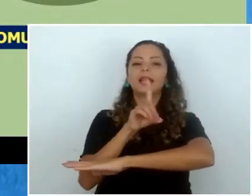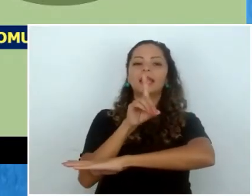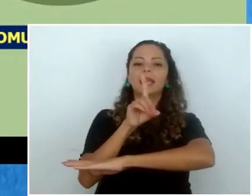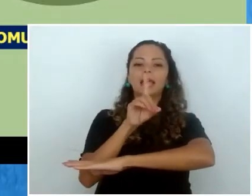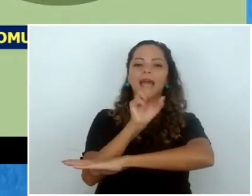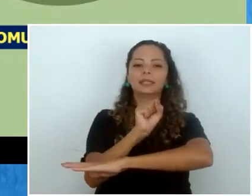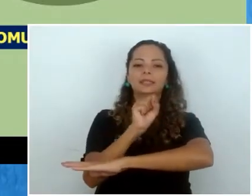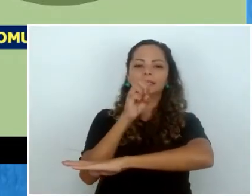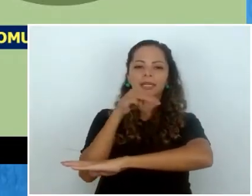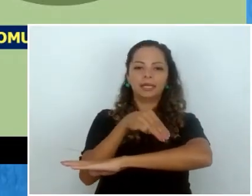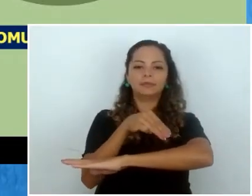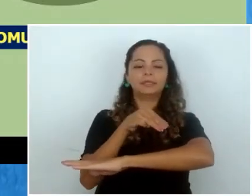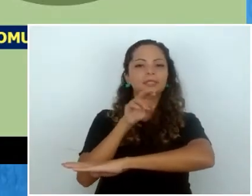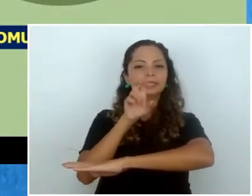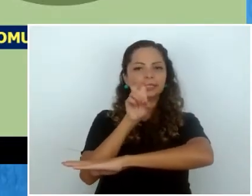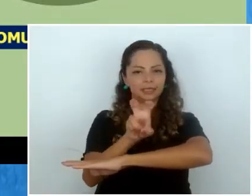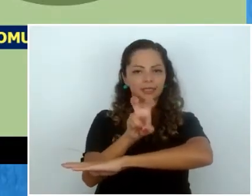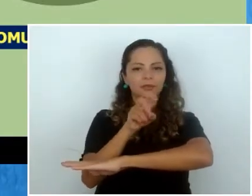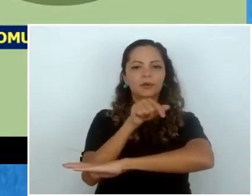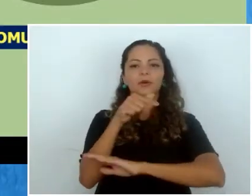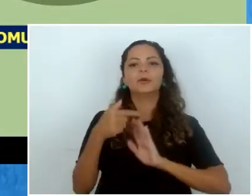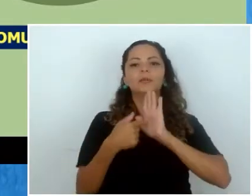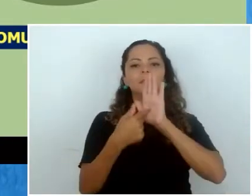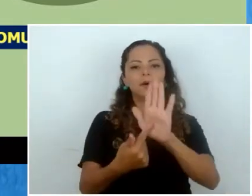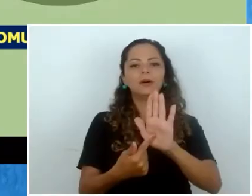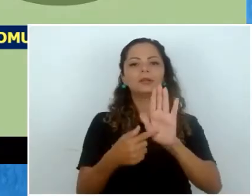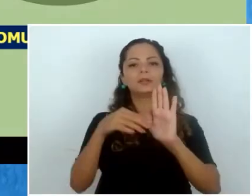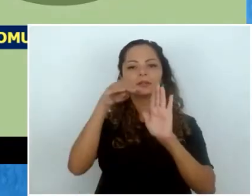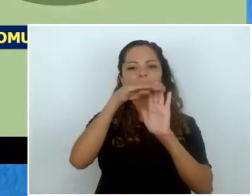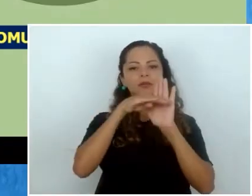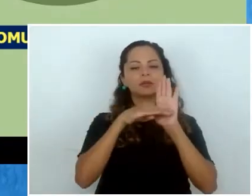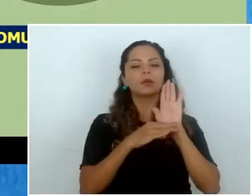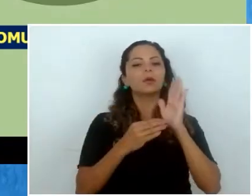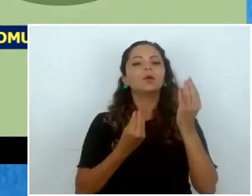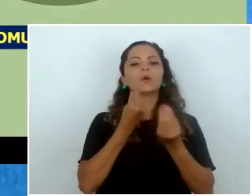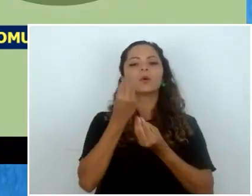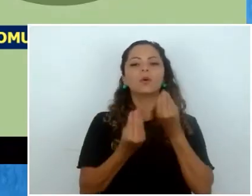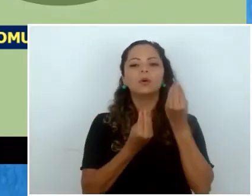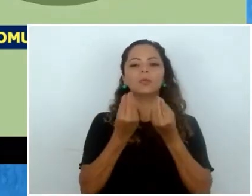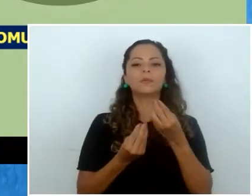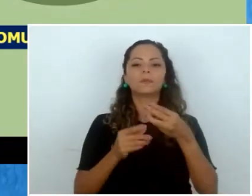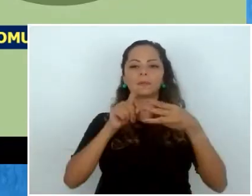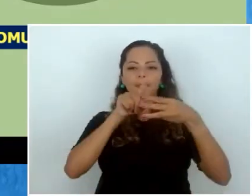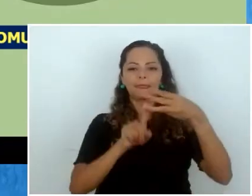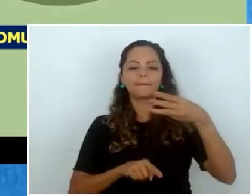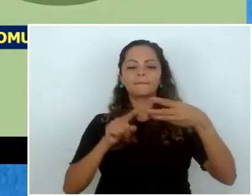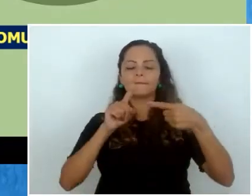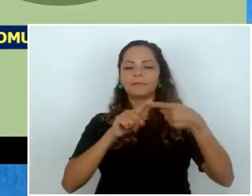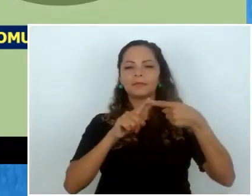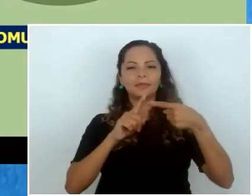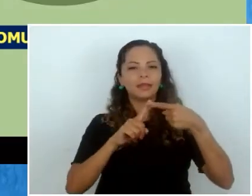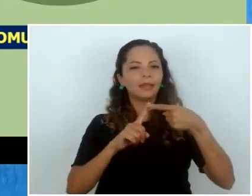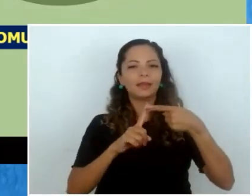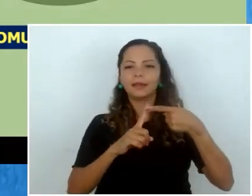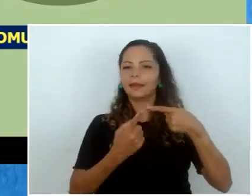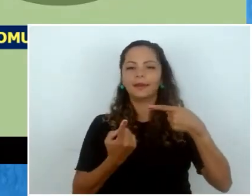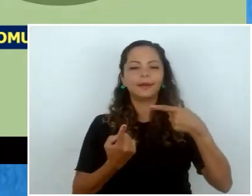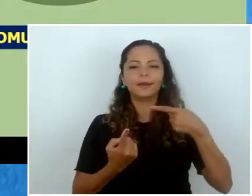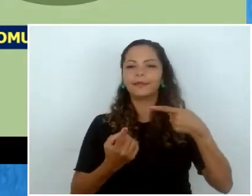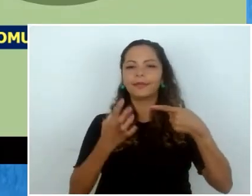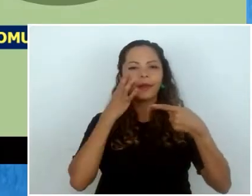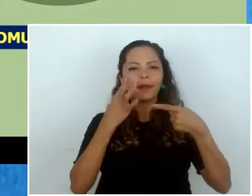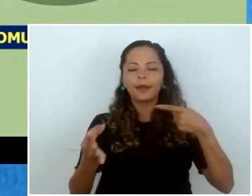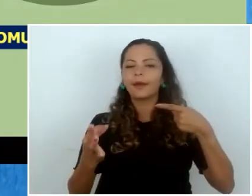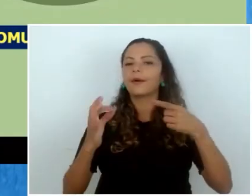de ter a tradicional tríade do autismo, de déficit de comunicação, déficit de interação social e comportamentos repetitivos,